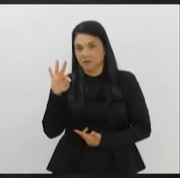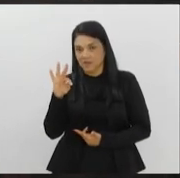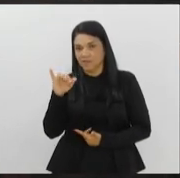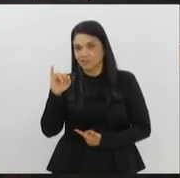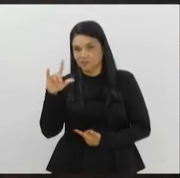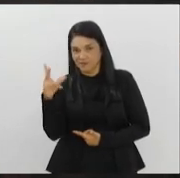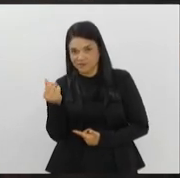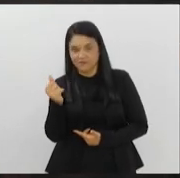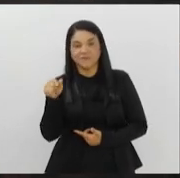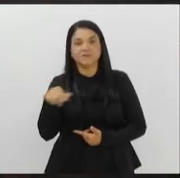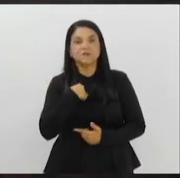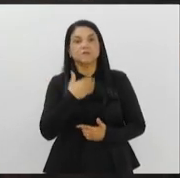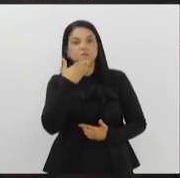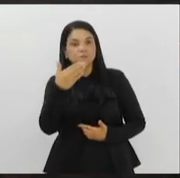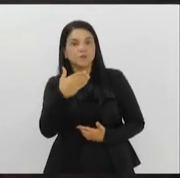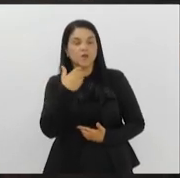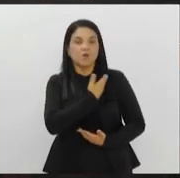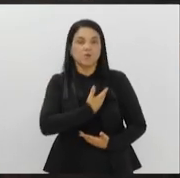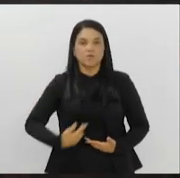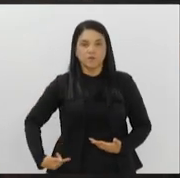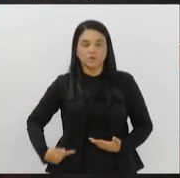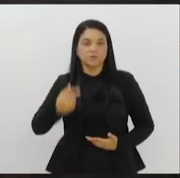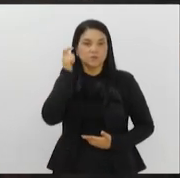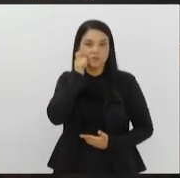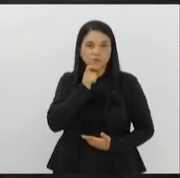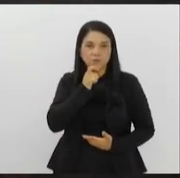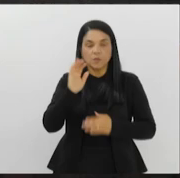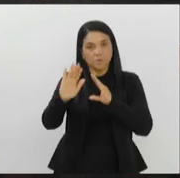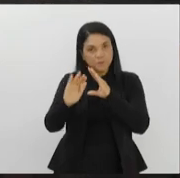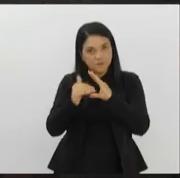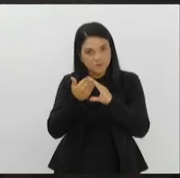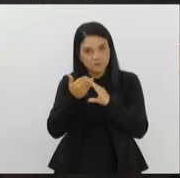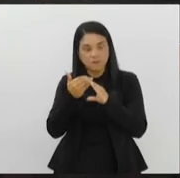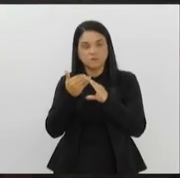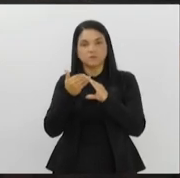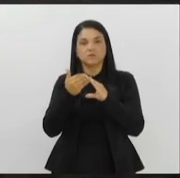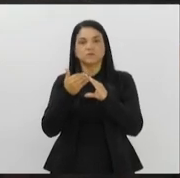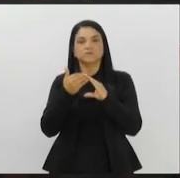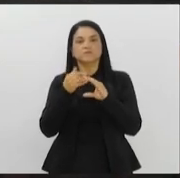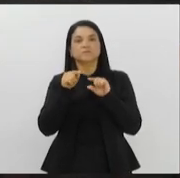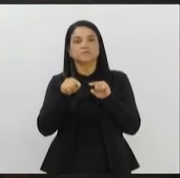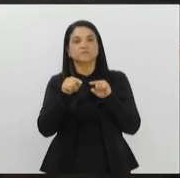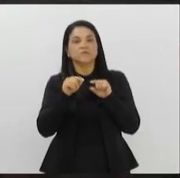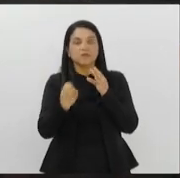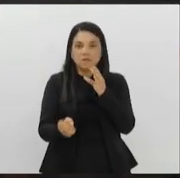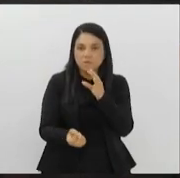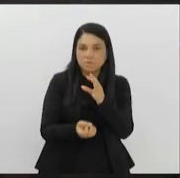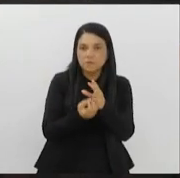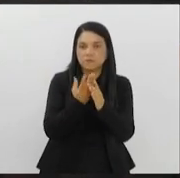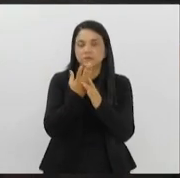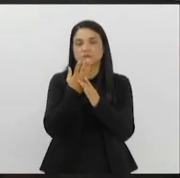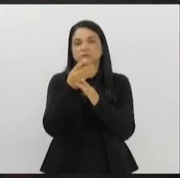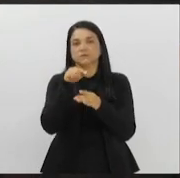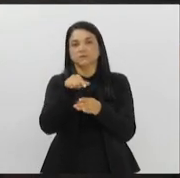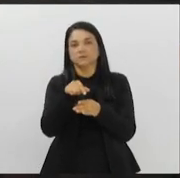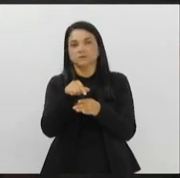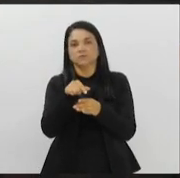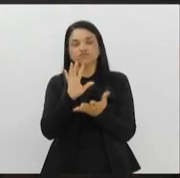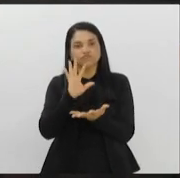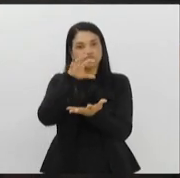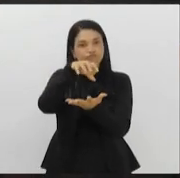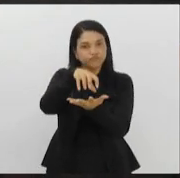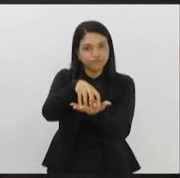senhor governador Cláudio Bonfim de Castro e Silva o envio de mensagem dispondo sobre a implantação de uma